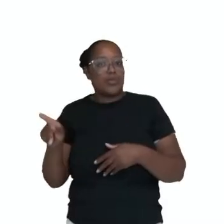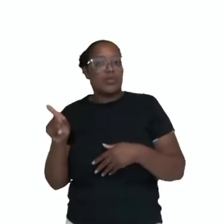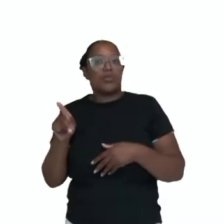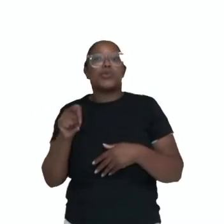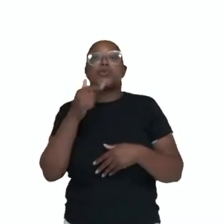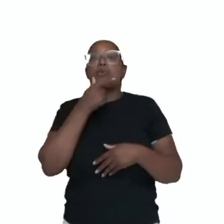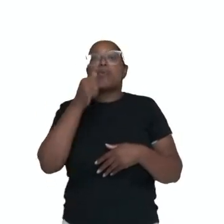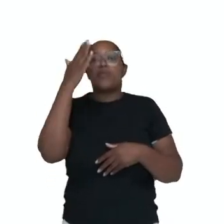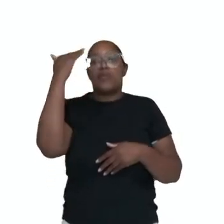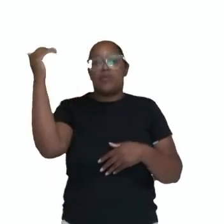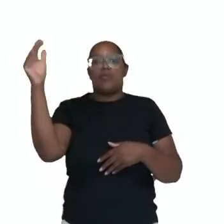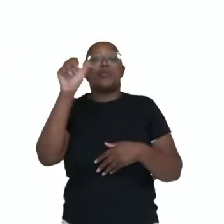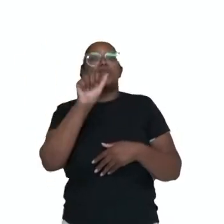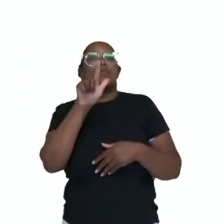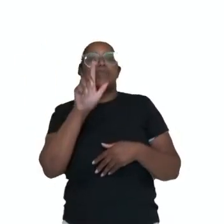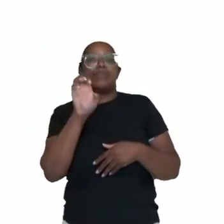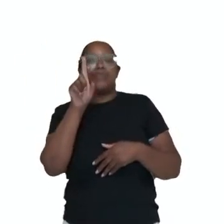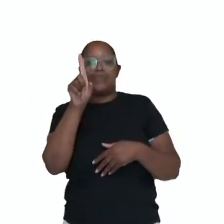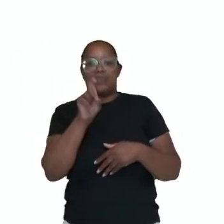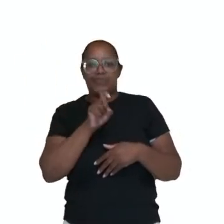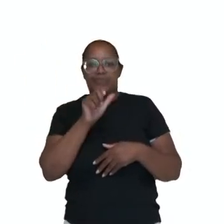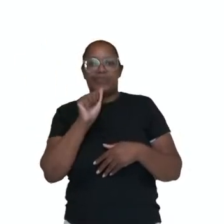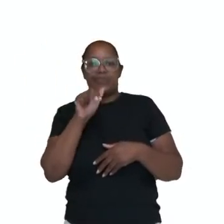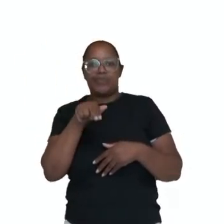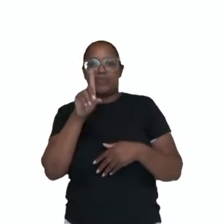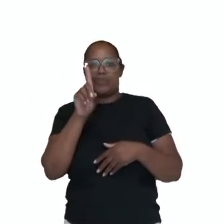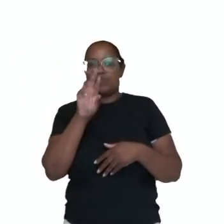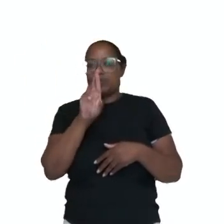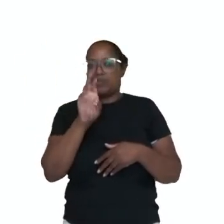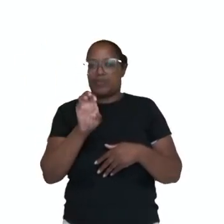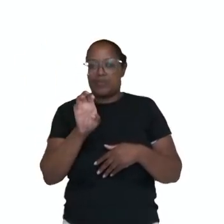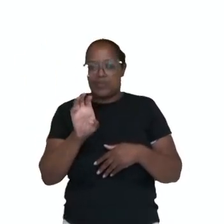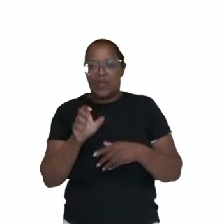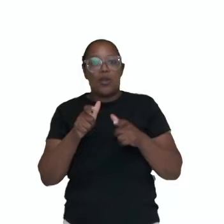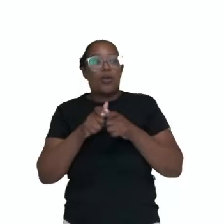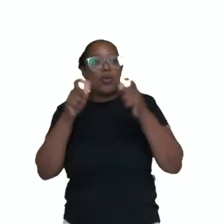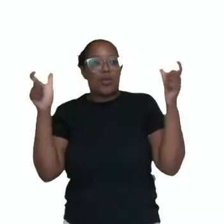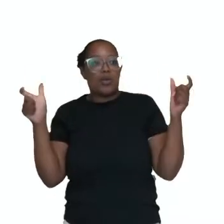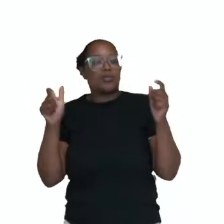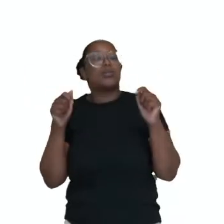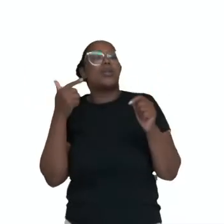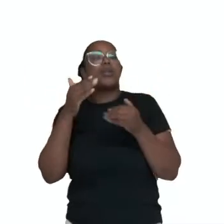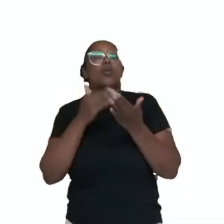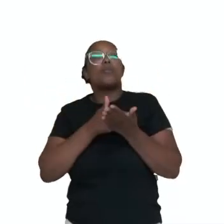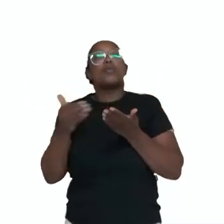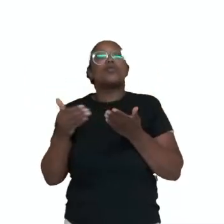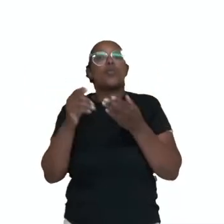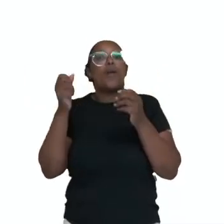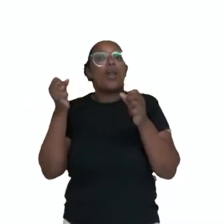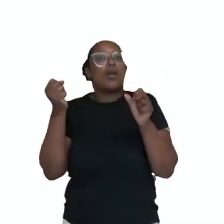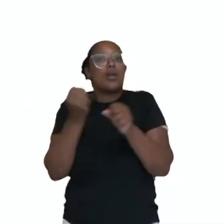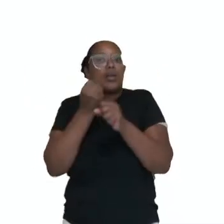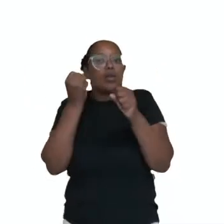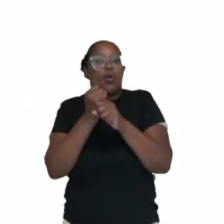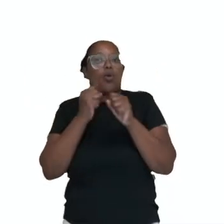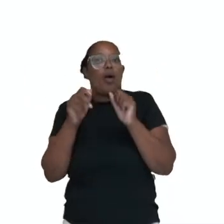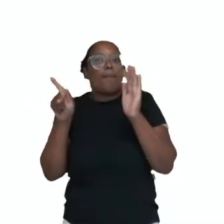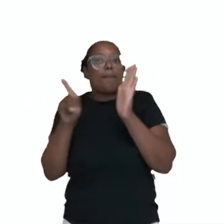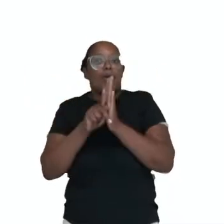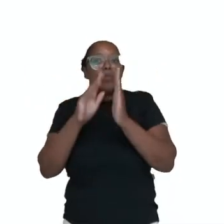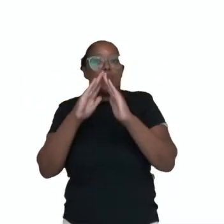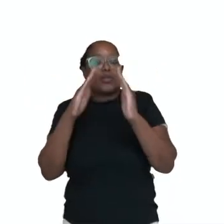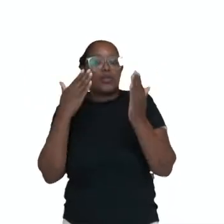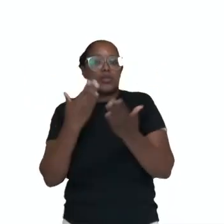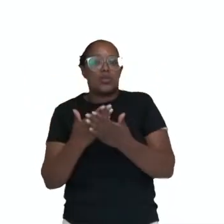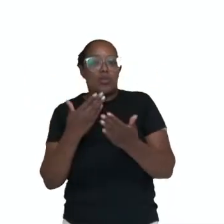Em 335 a.C., Aristóteles decide fundar a sua própria escola, o Liceu, cujo nome é escolhido